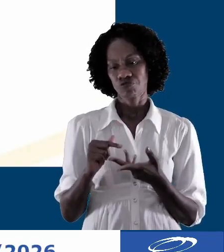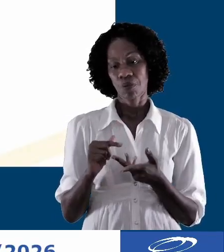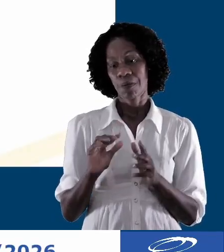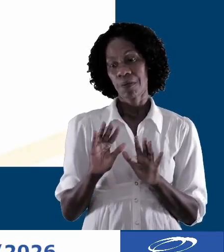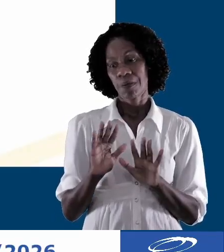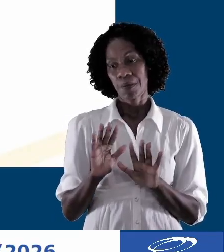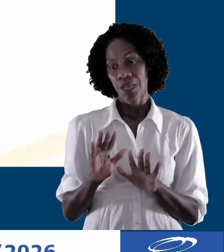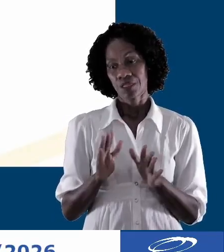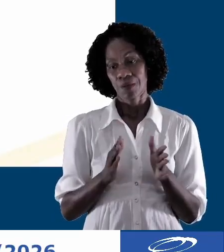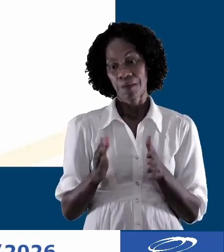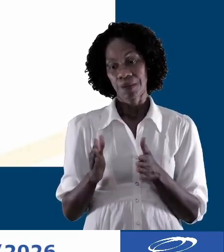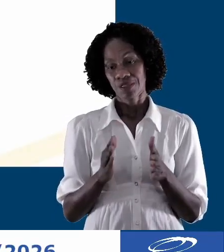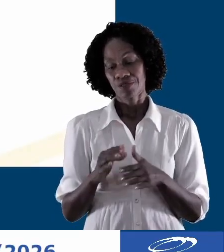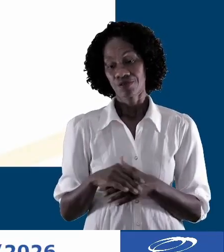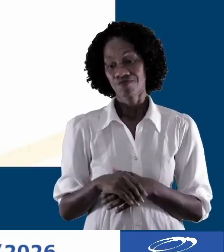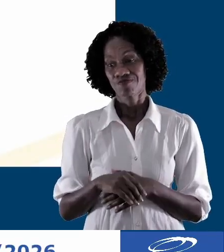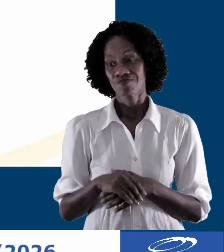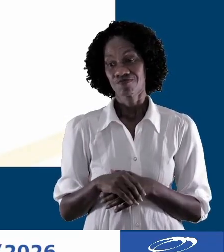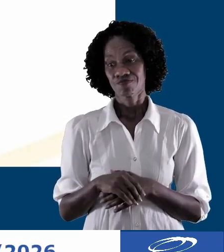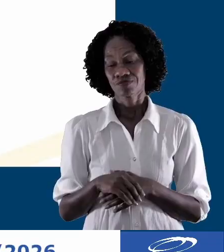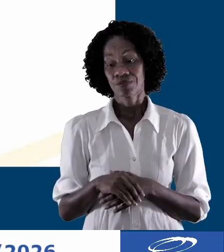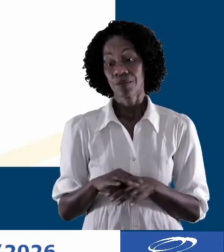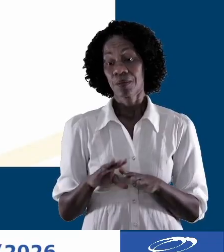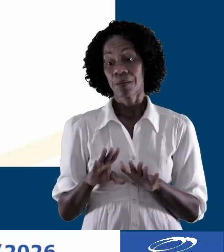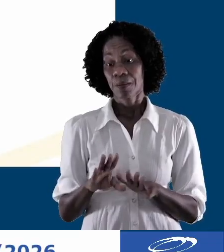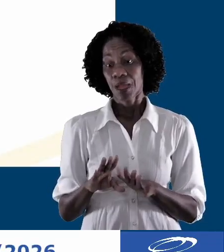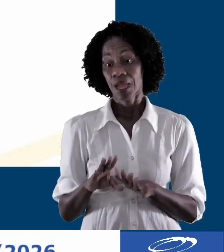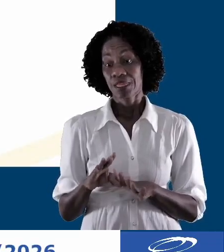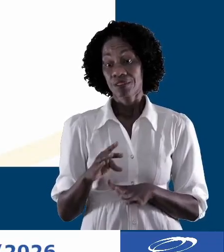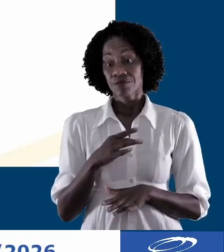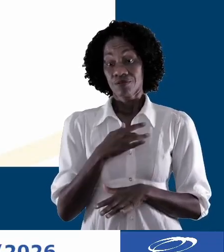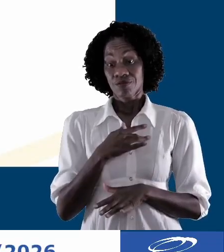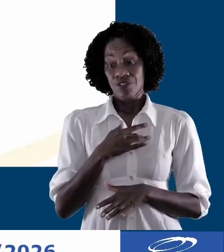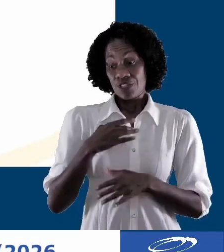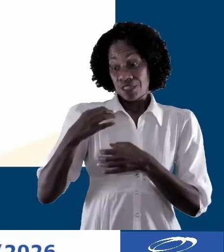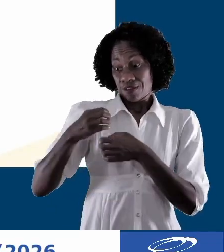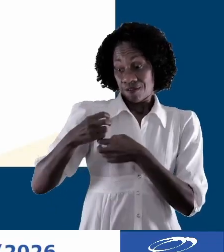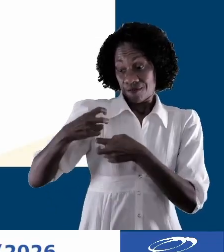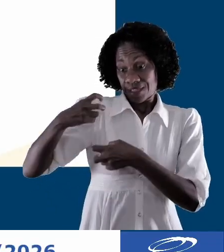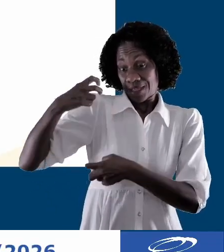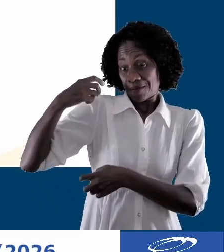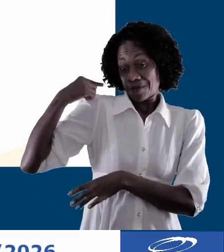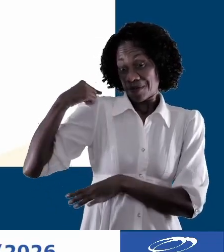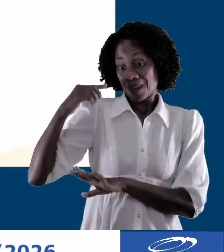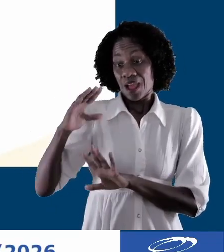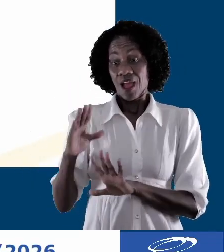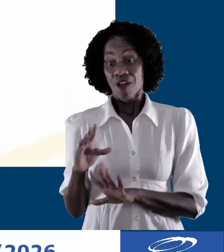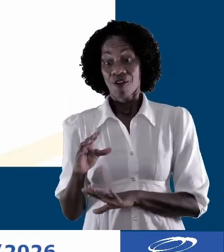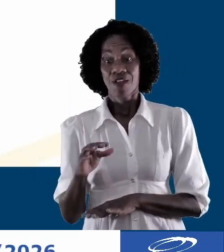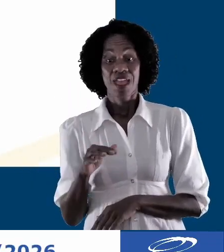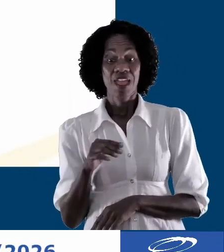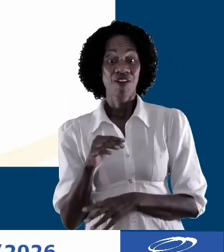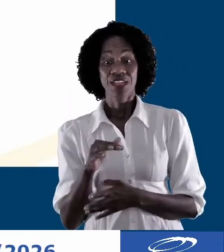E a natureza da tuberculose vertebral, ela é mais pauci-basilar. Então, pauci-bacilar. Então, é difícil, muitas vezes,